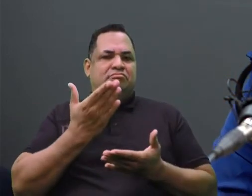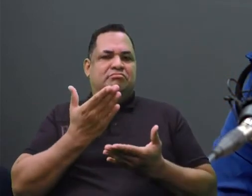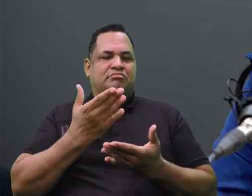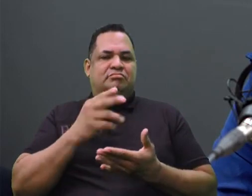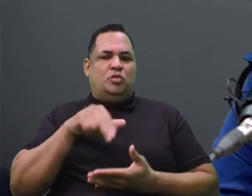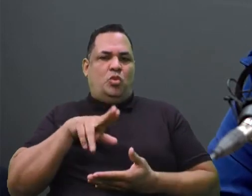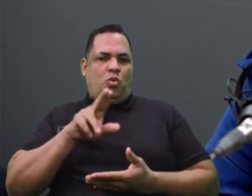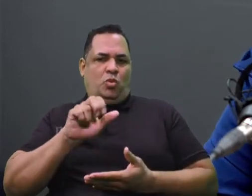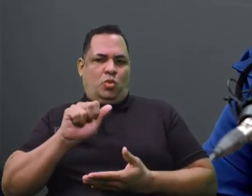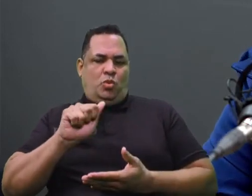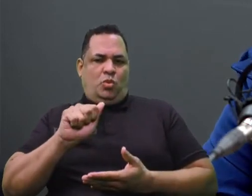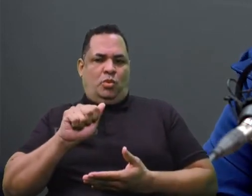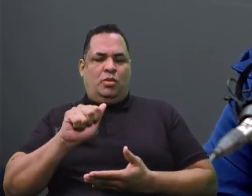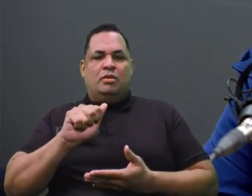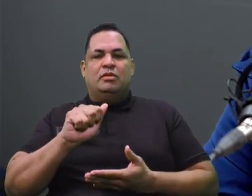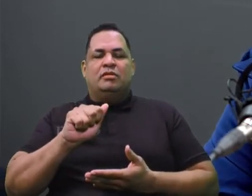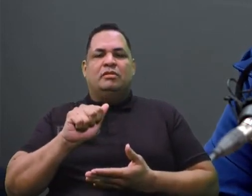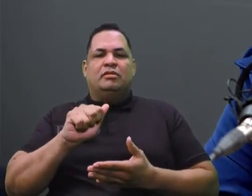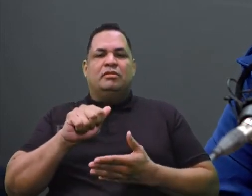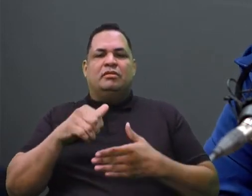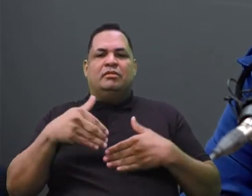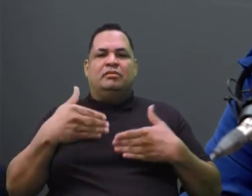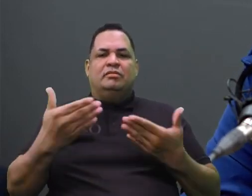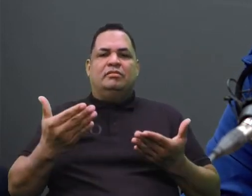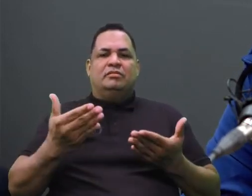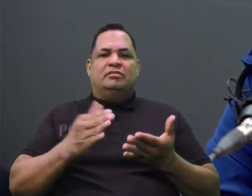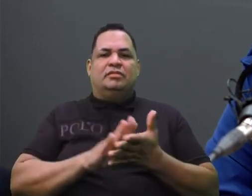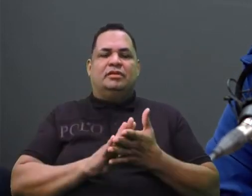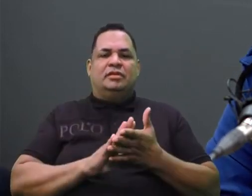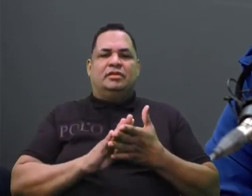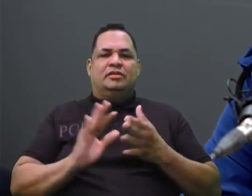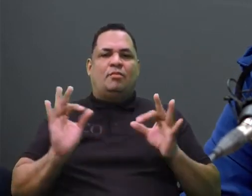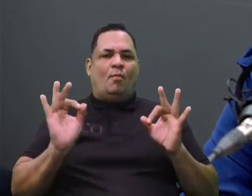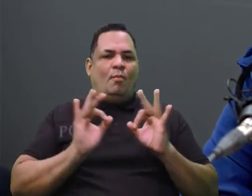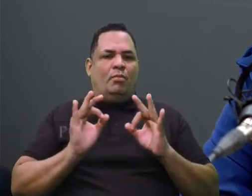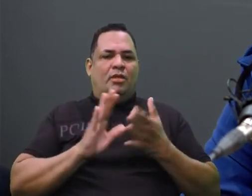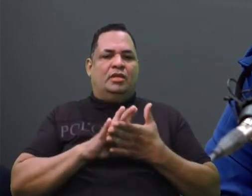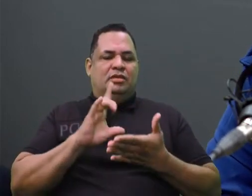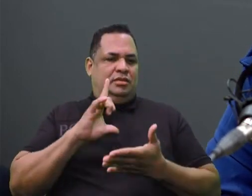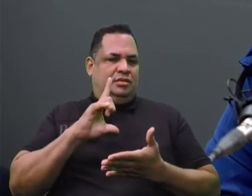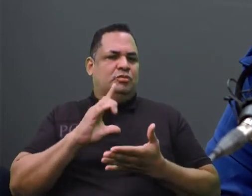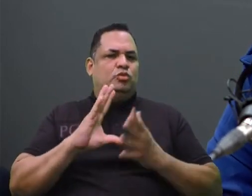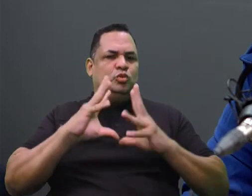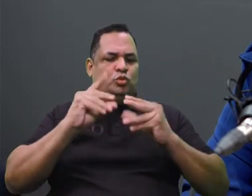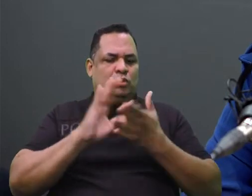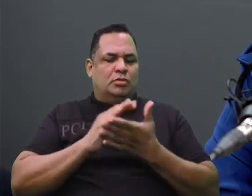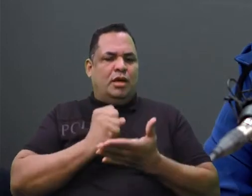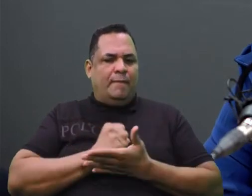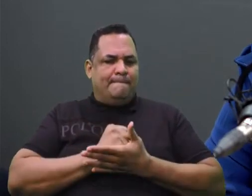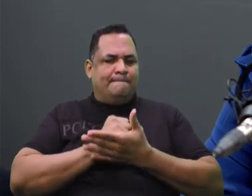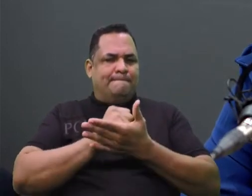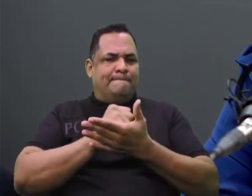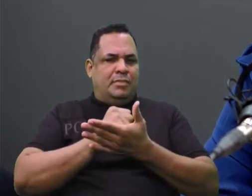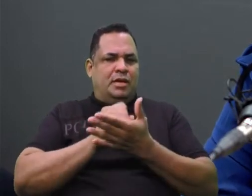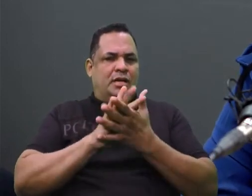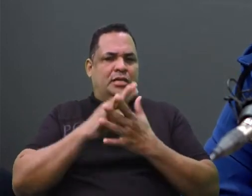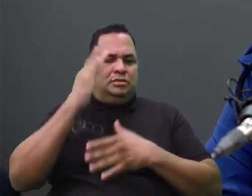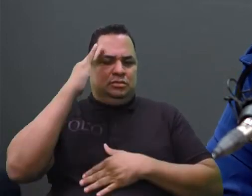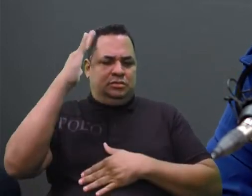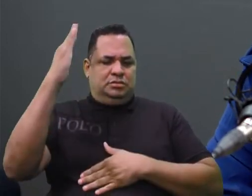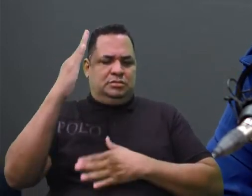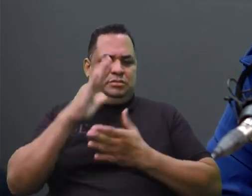nunca foi, nada é aleatório, sempre tem uma fundamentação teórica embasando todo